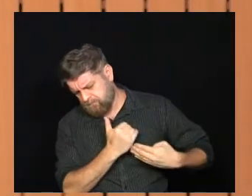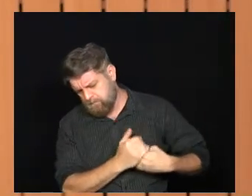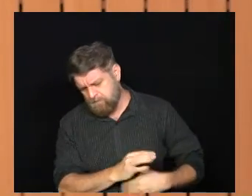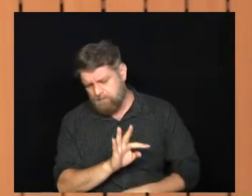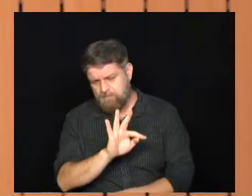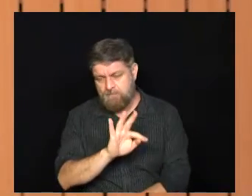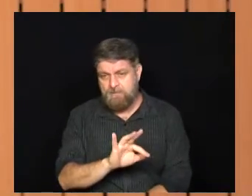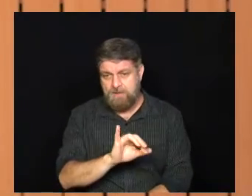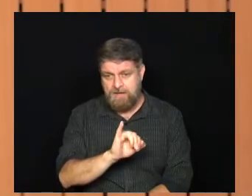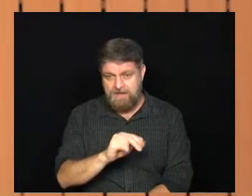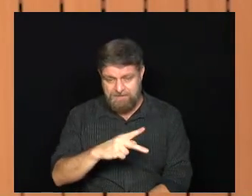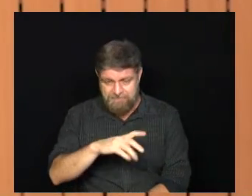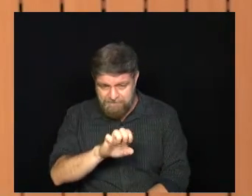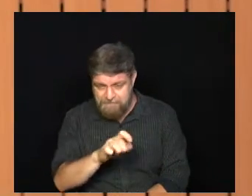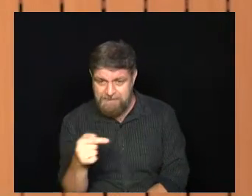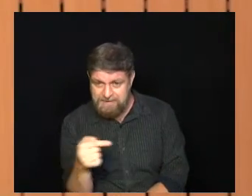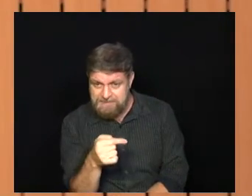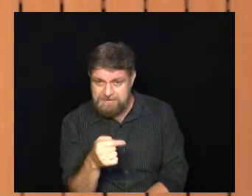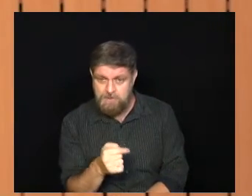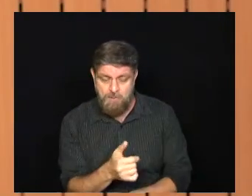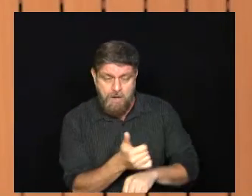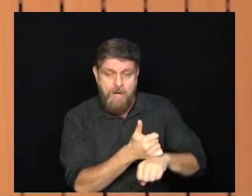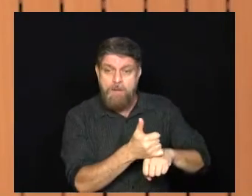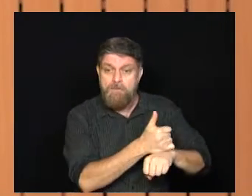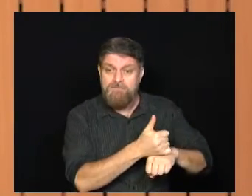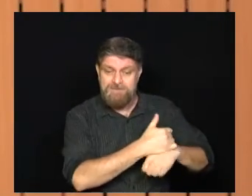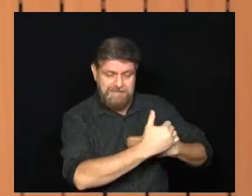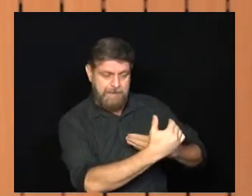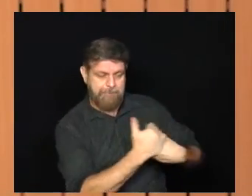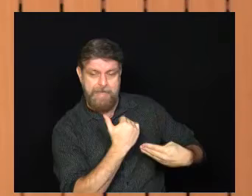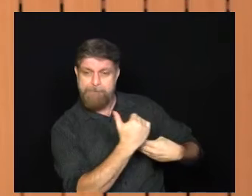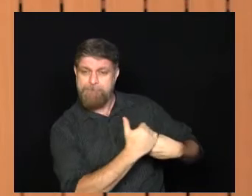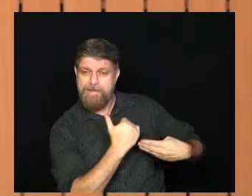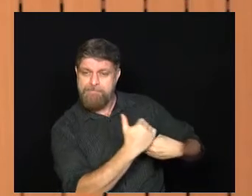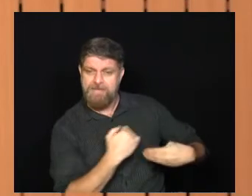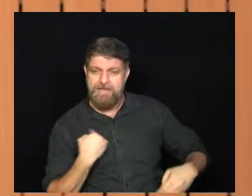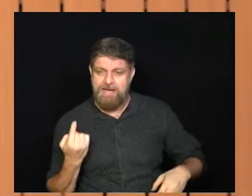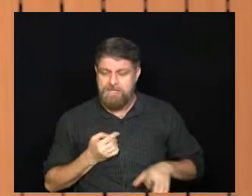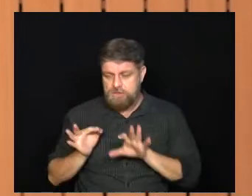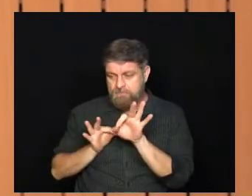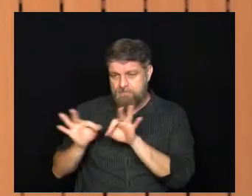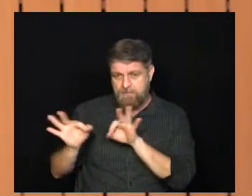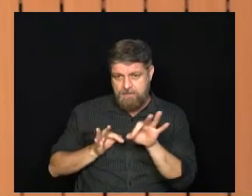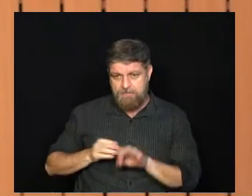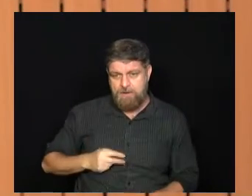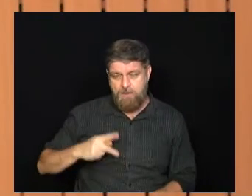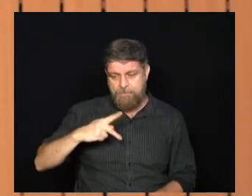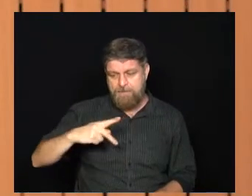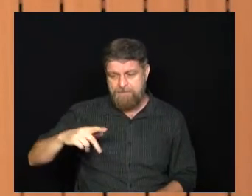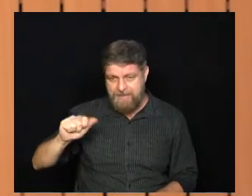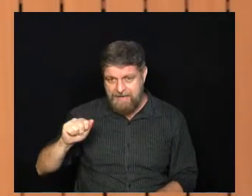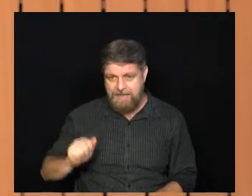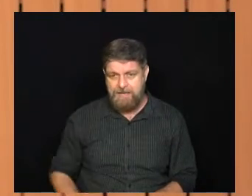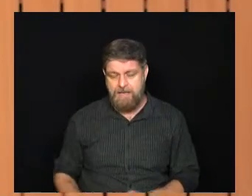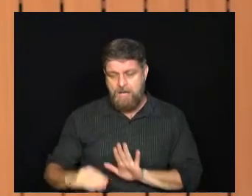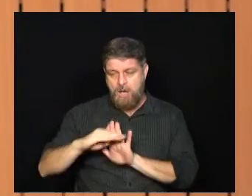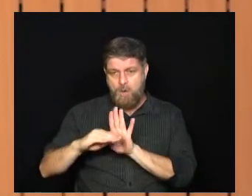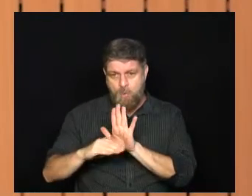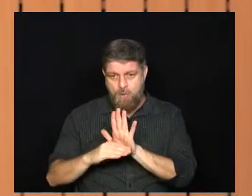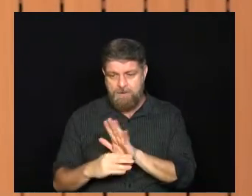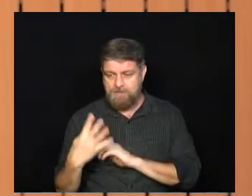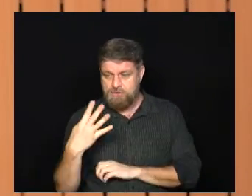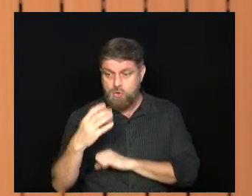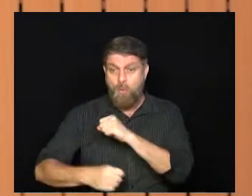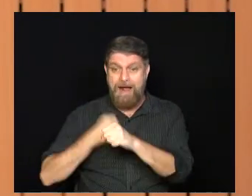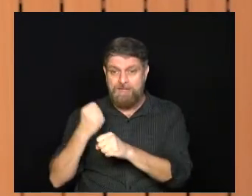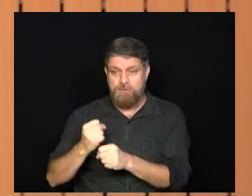esse estudo, consultores externos, para elaborar o PPA. Eles foram contratados para nos assessorar na montagem